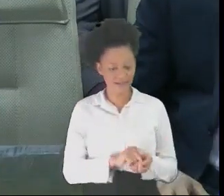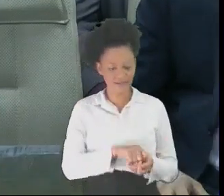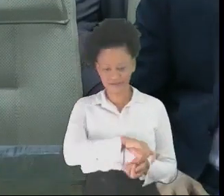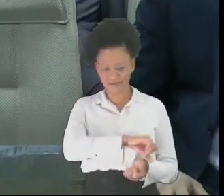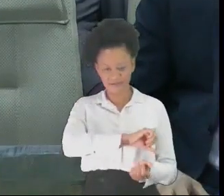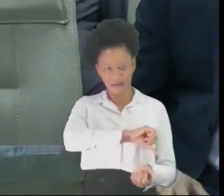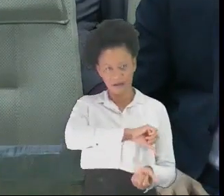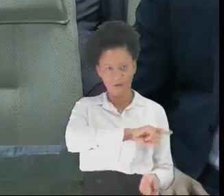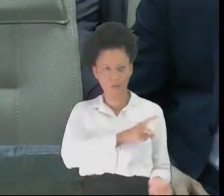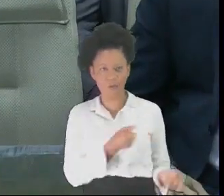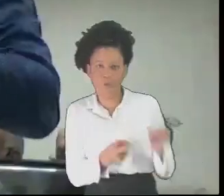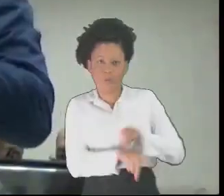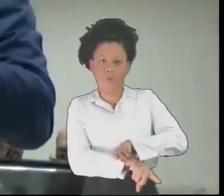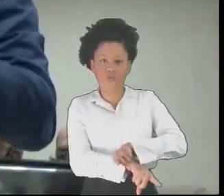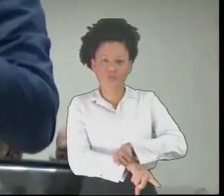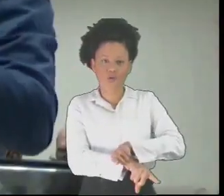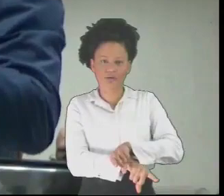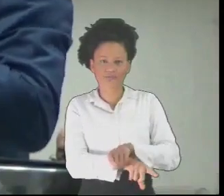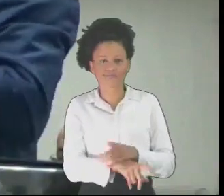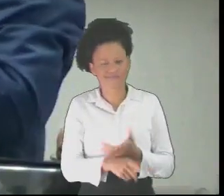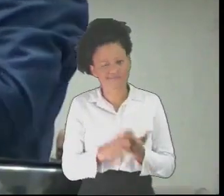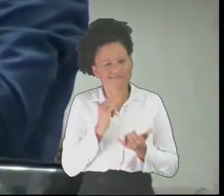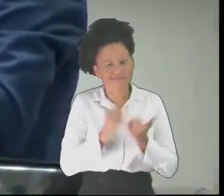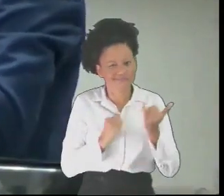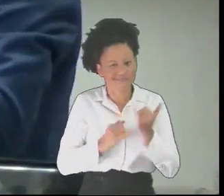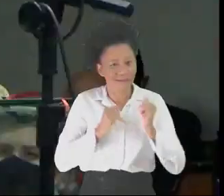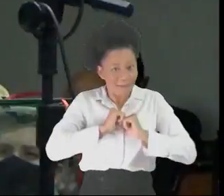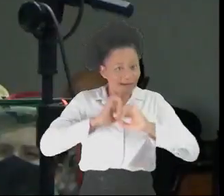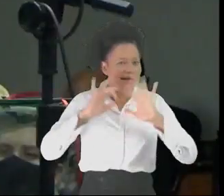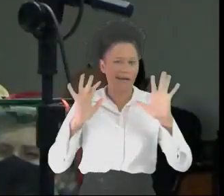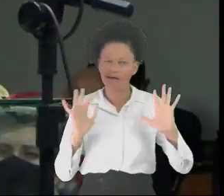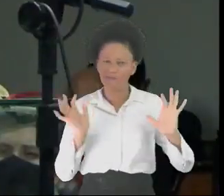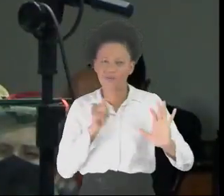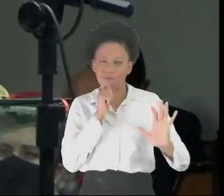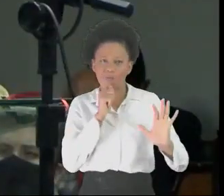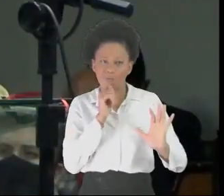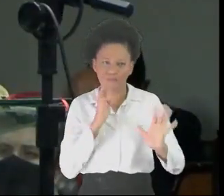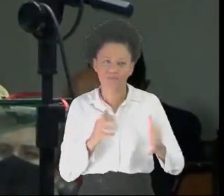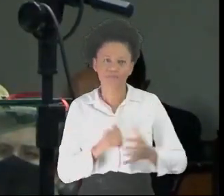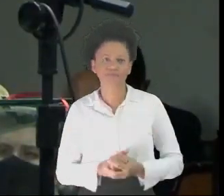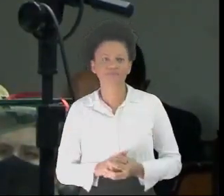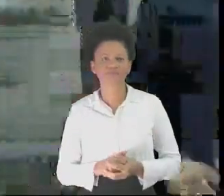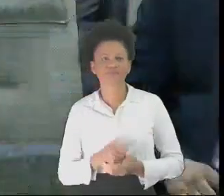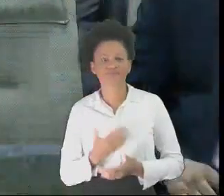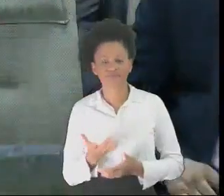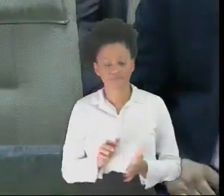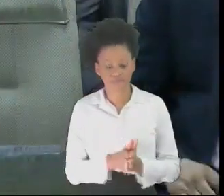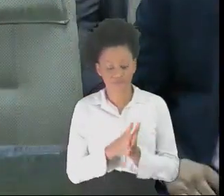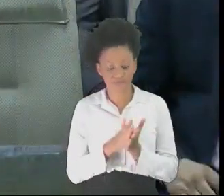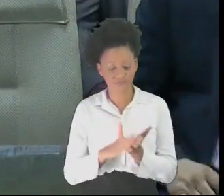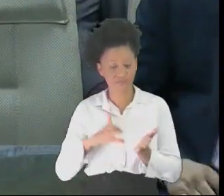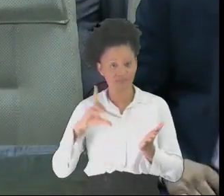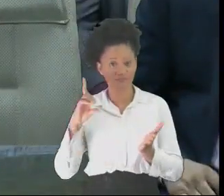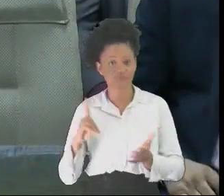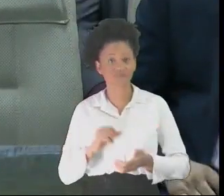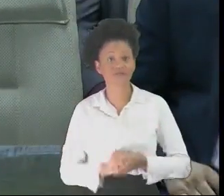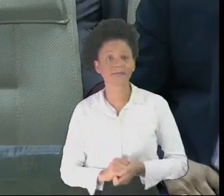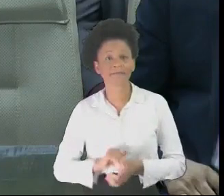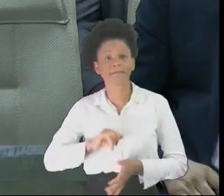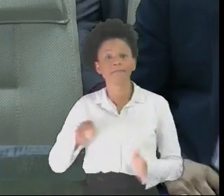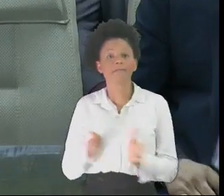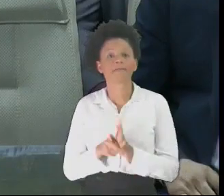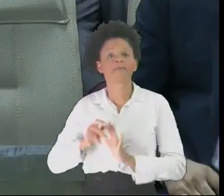ao contrário. Também tem a ver, mas não é bem traduzido. Né? Na Bíblia